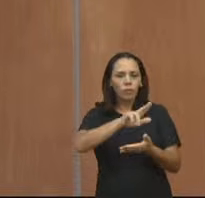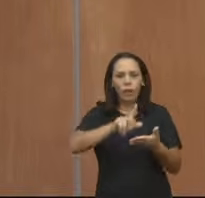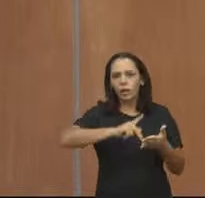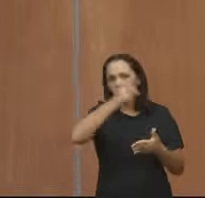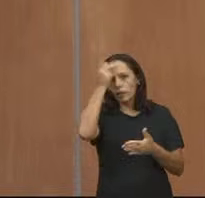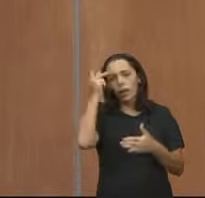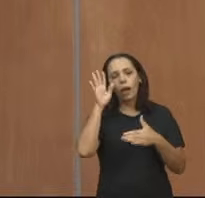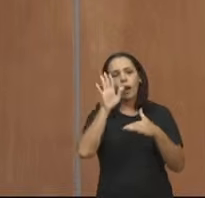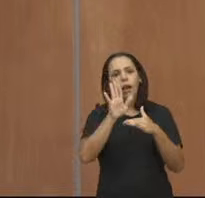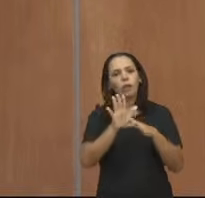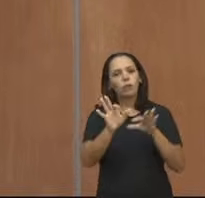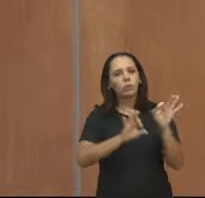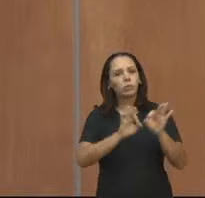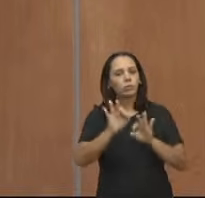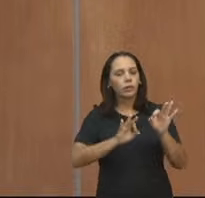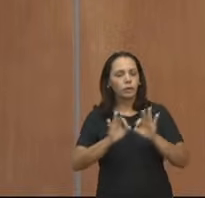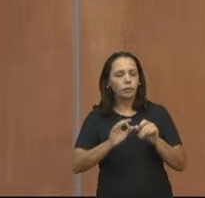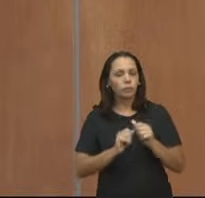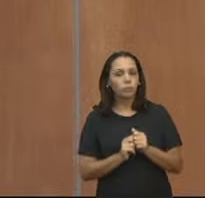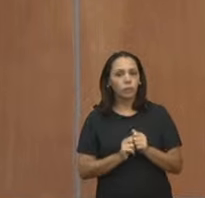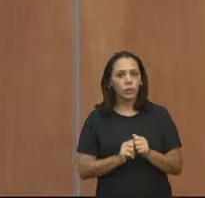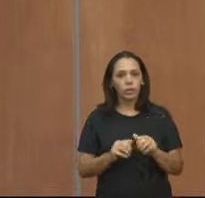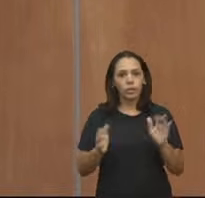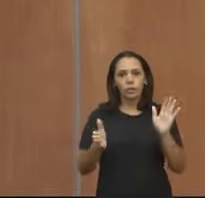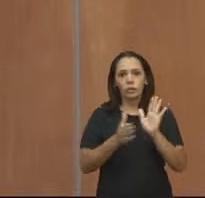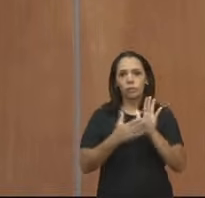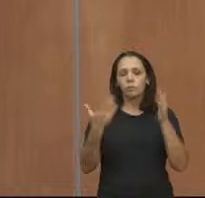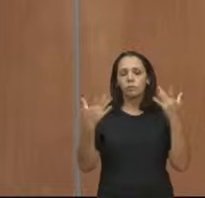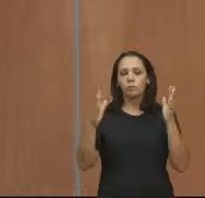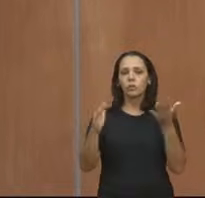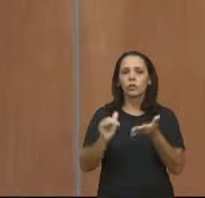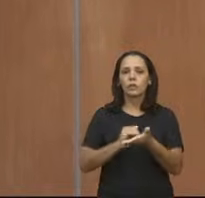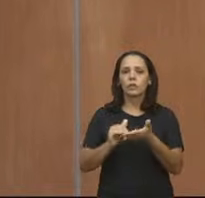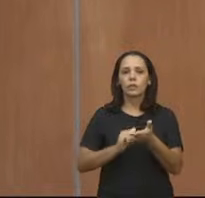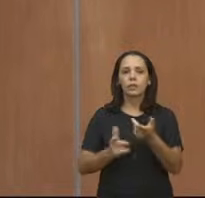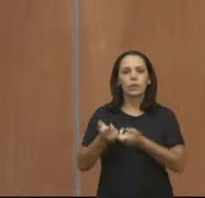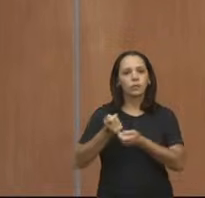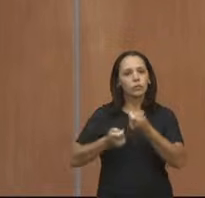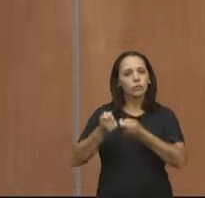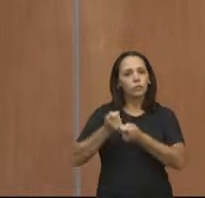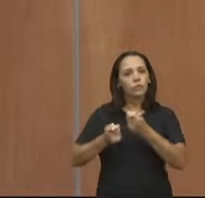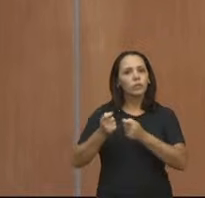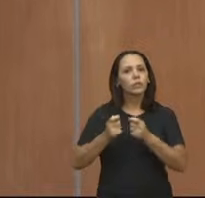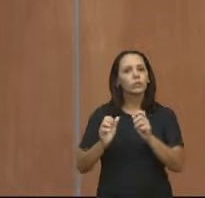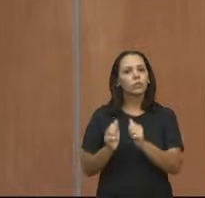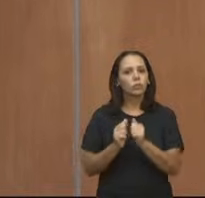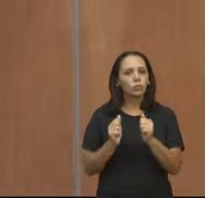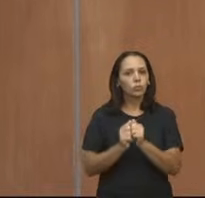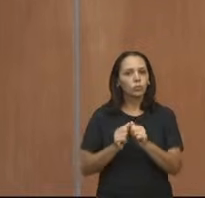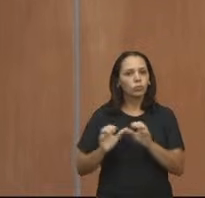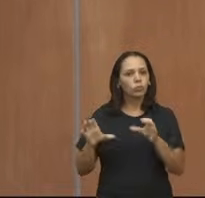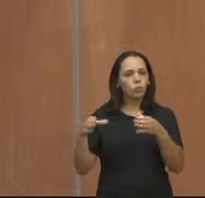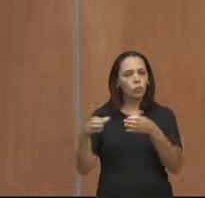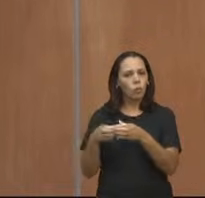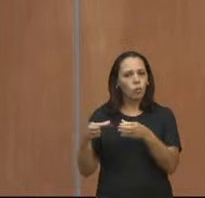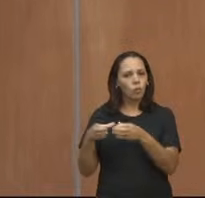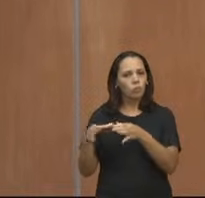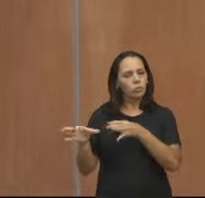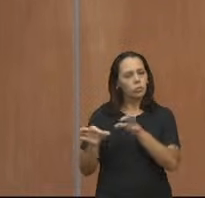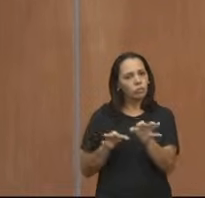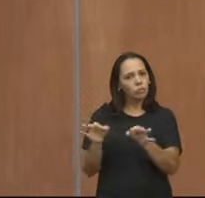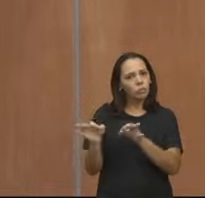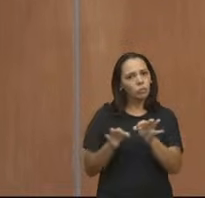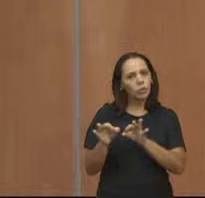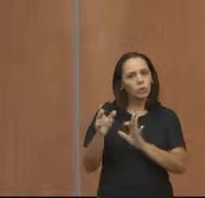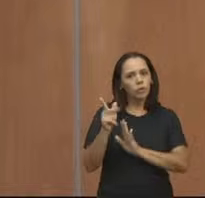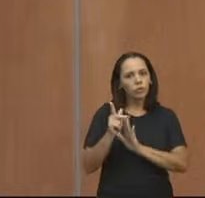desde já também parabenizar o secretário de Finanças, senhor Guilherme Seixas, que juntamente com a sua equipe preparou